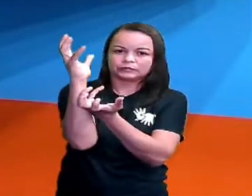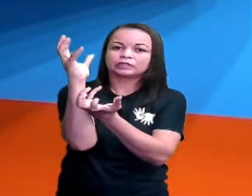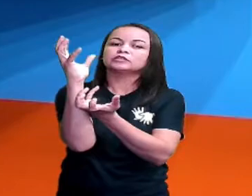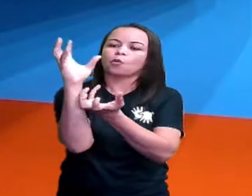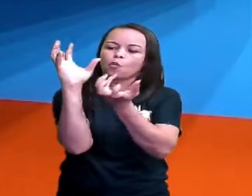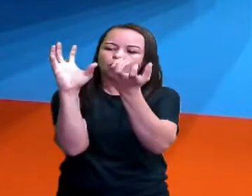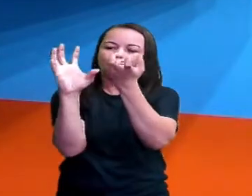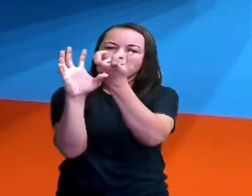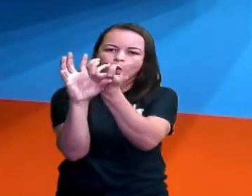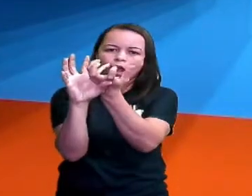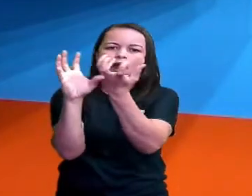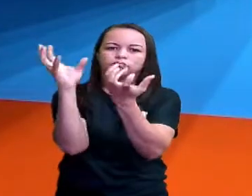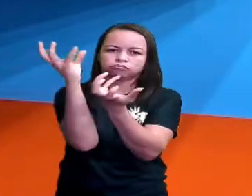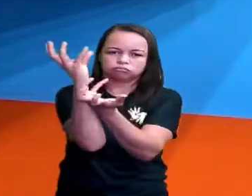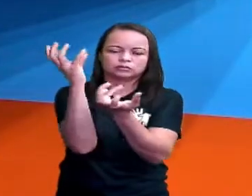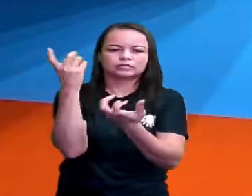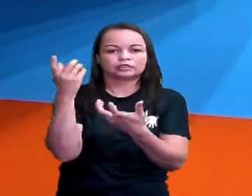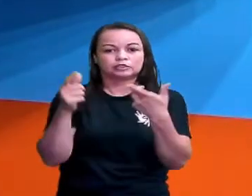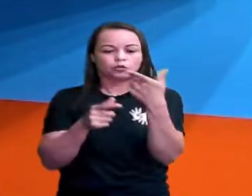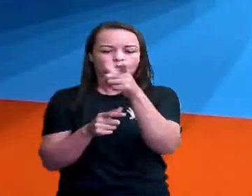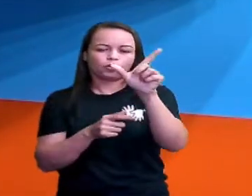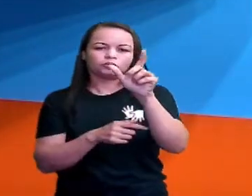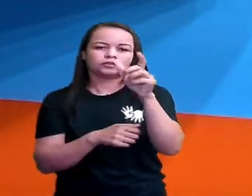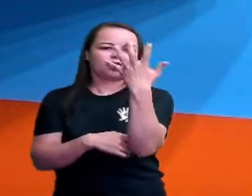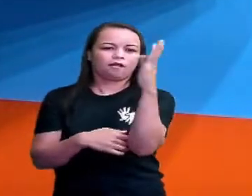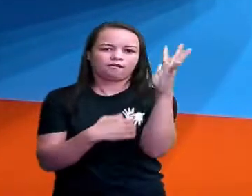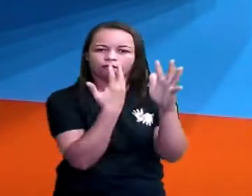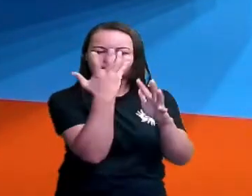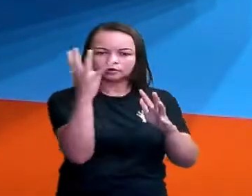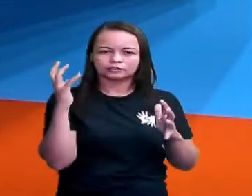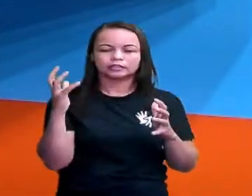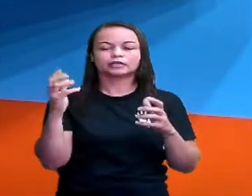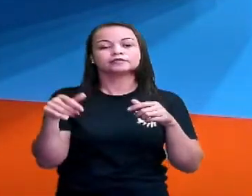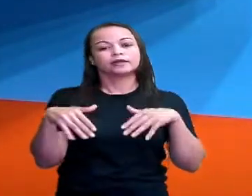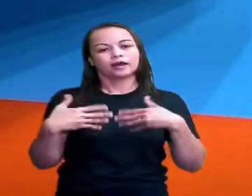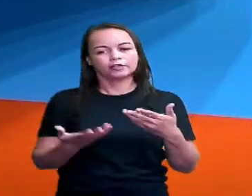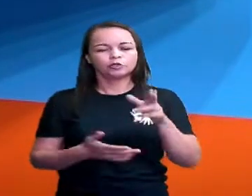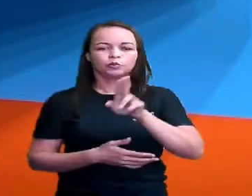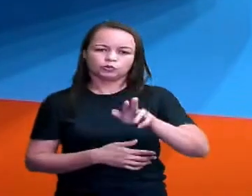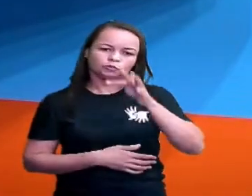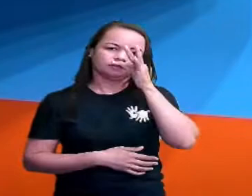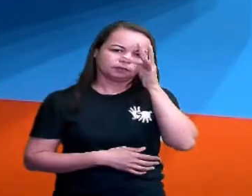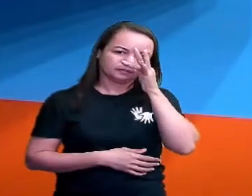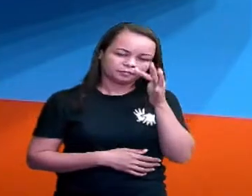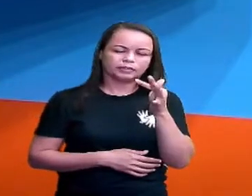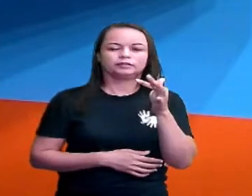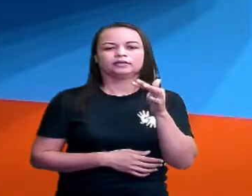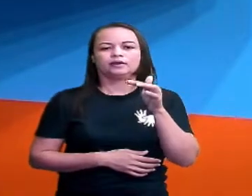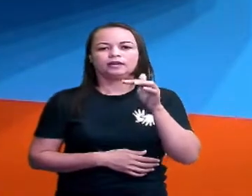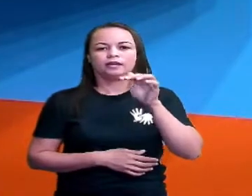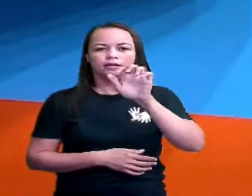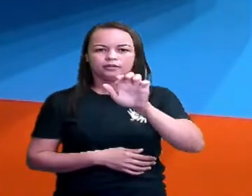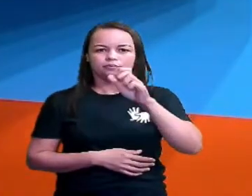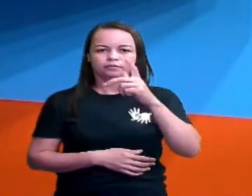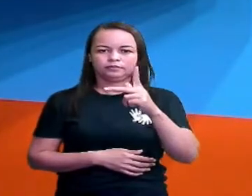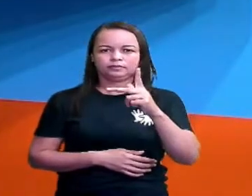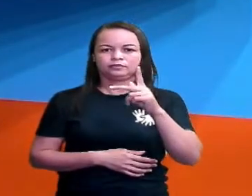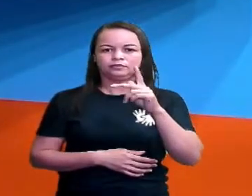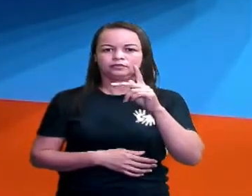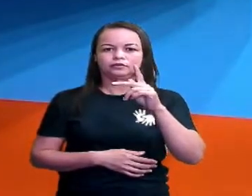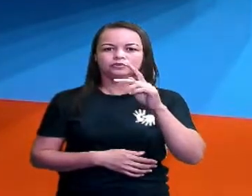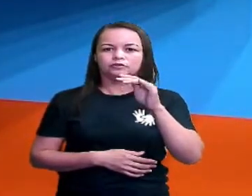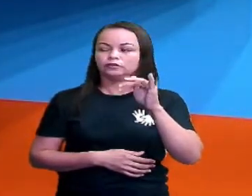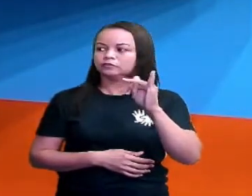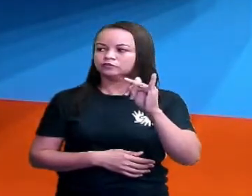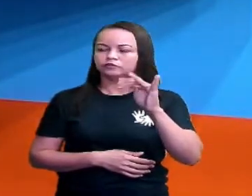outras árvores, tá certo? Daí nós chamamos essas plantas aéreas de plantas epífitas, tá certo? E uma outra